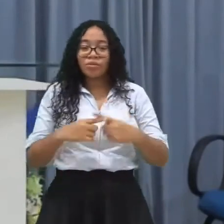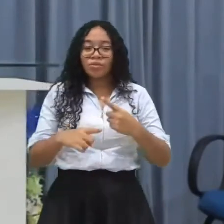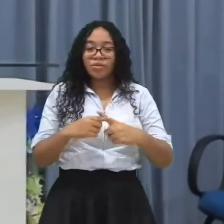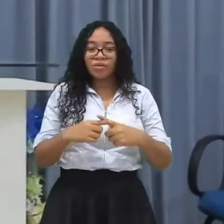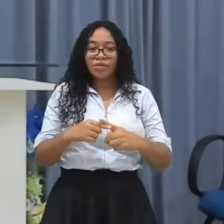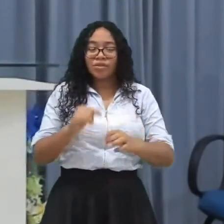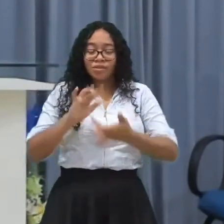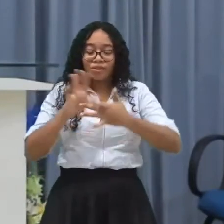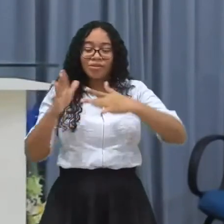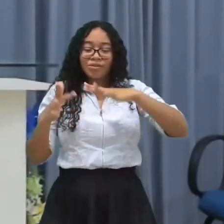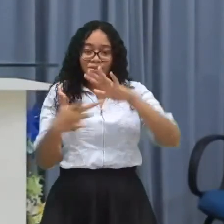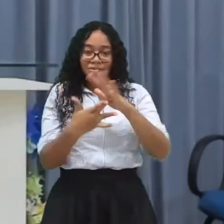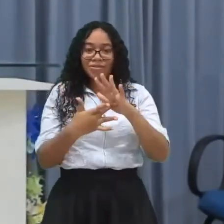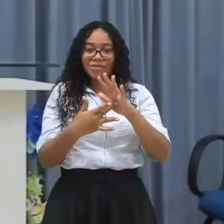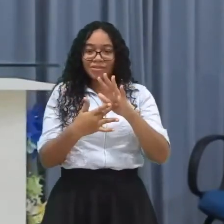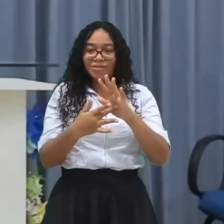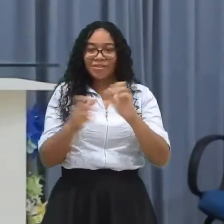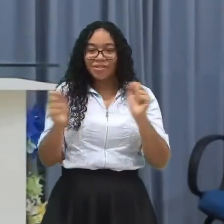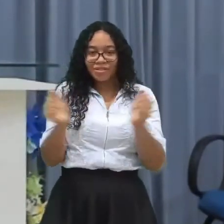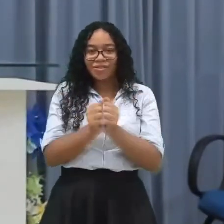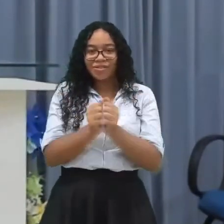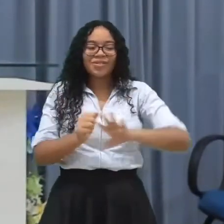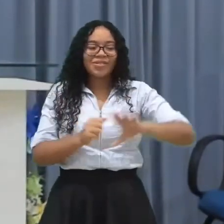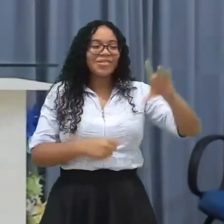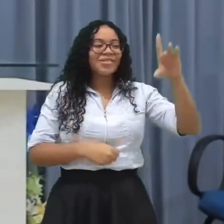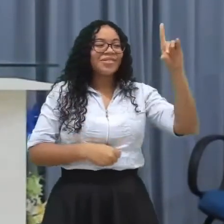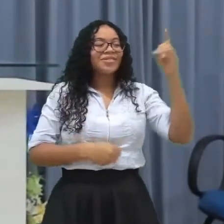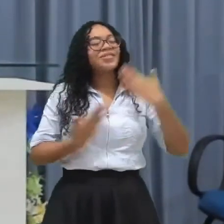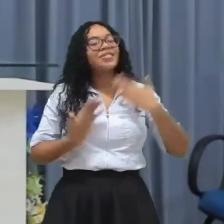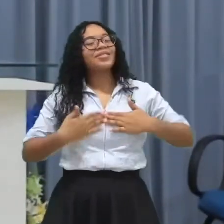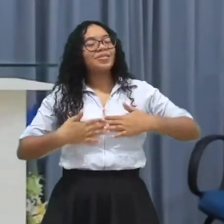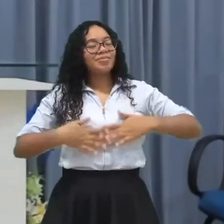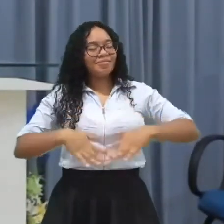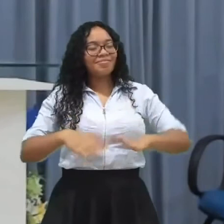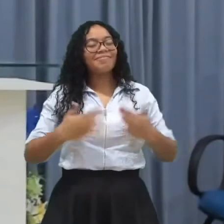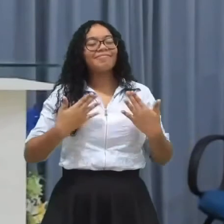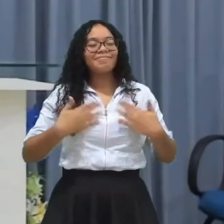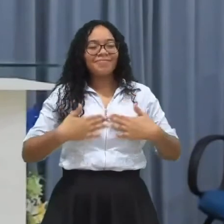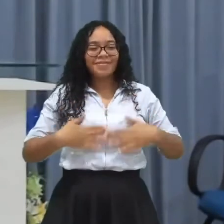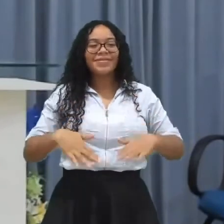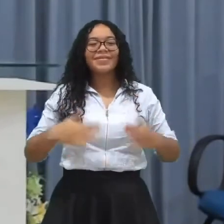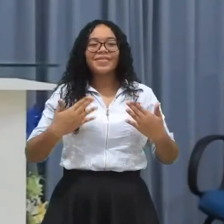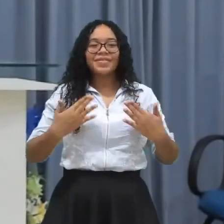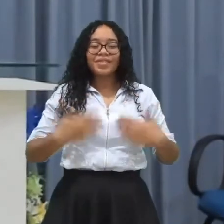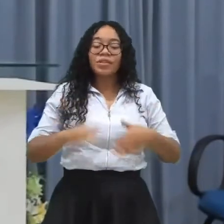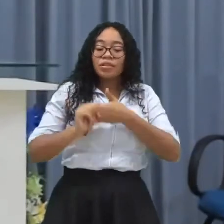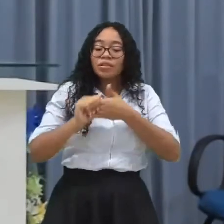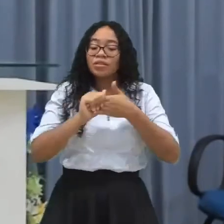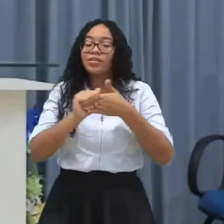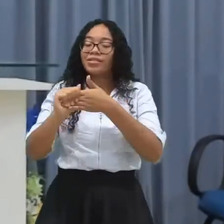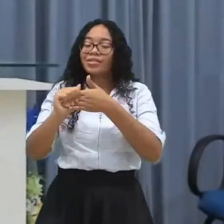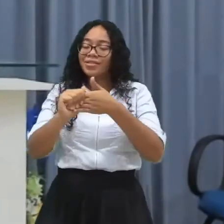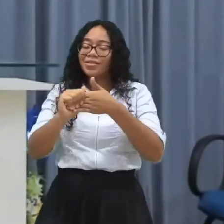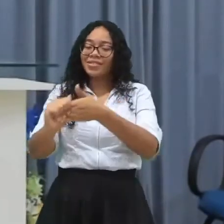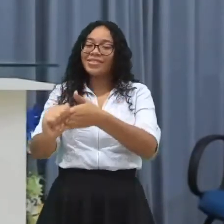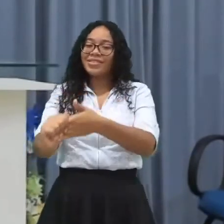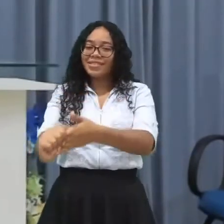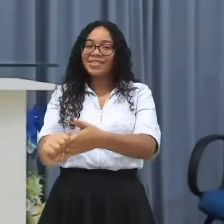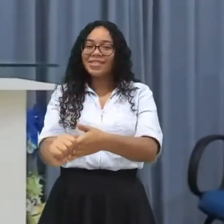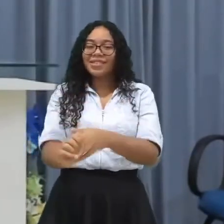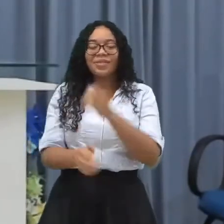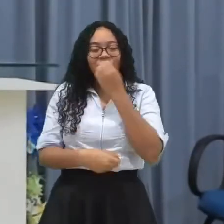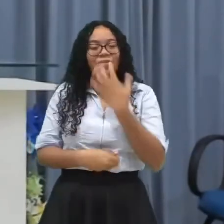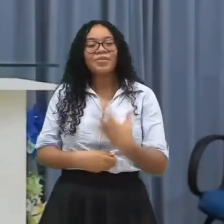no meio do trono os apacentará e lhes servirá de guia para as fontes vivas das águas,